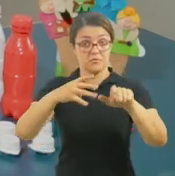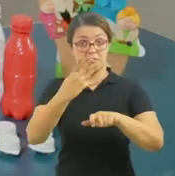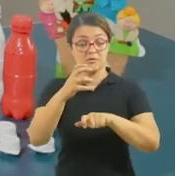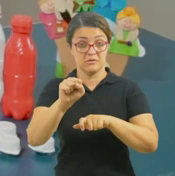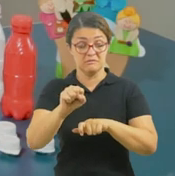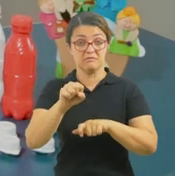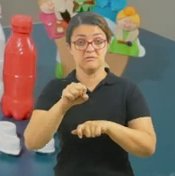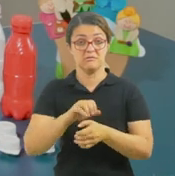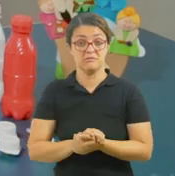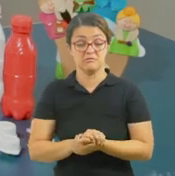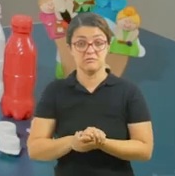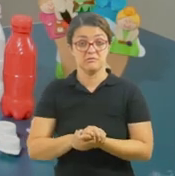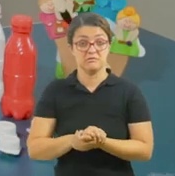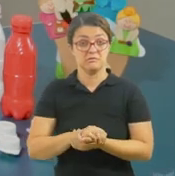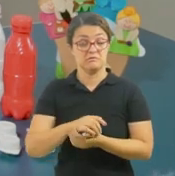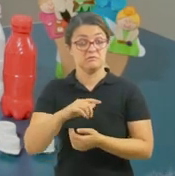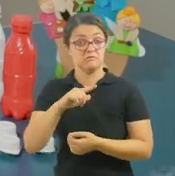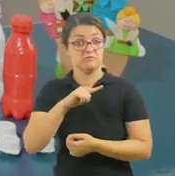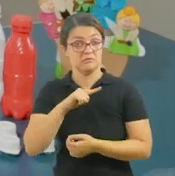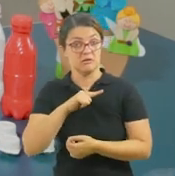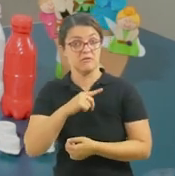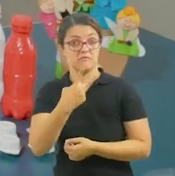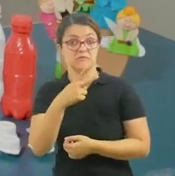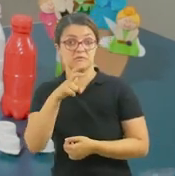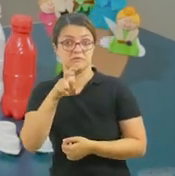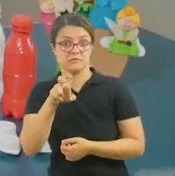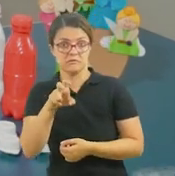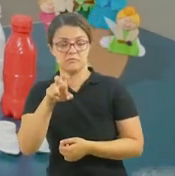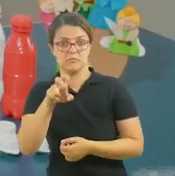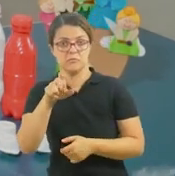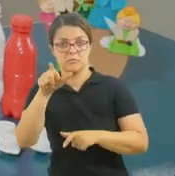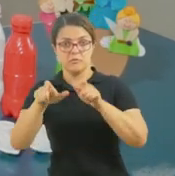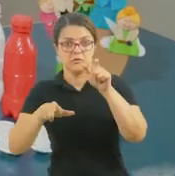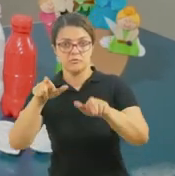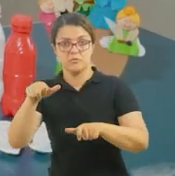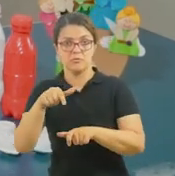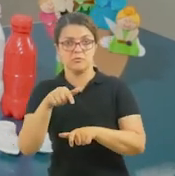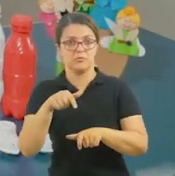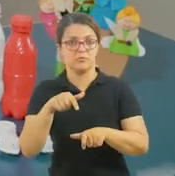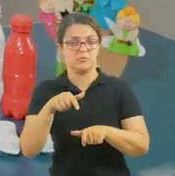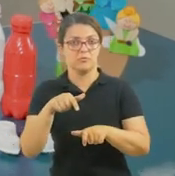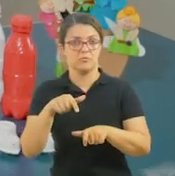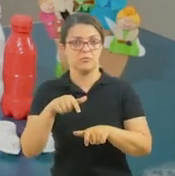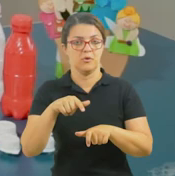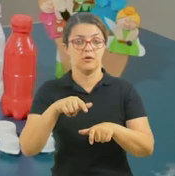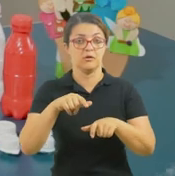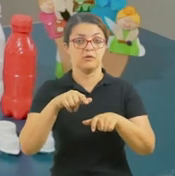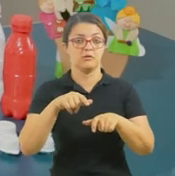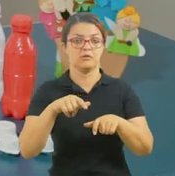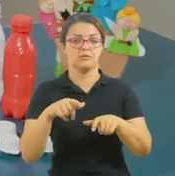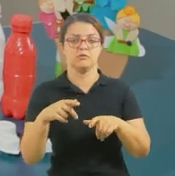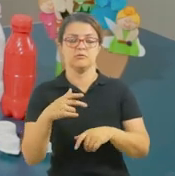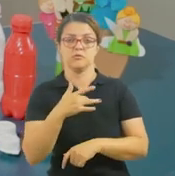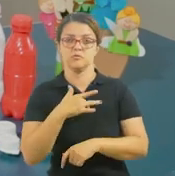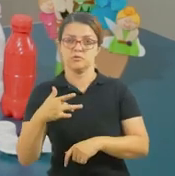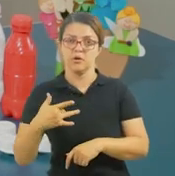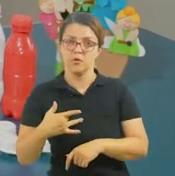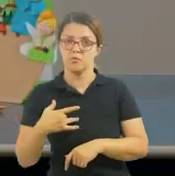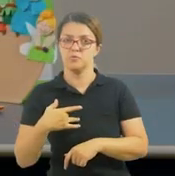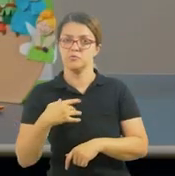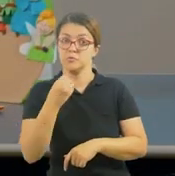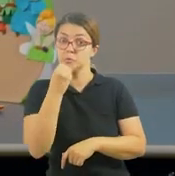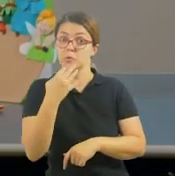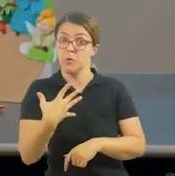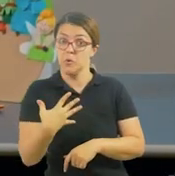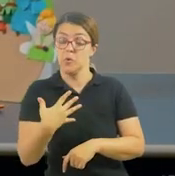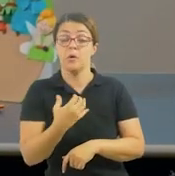que apenas 25 pessoas dessa não apresentaram sintomas. Quantas pessoas podem estar